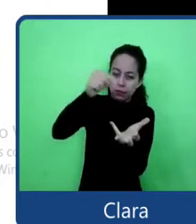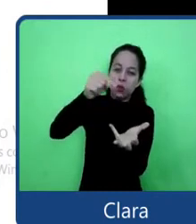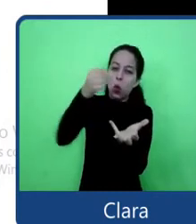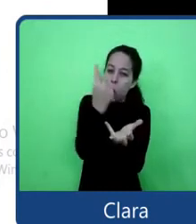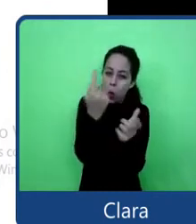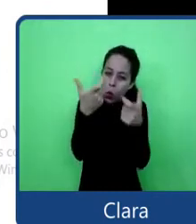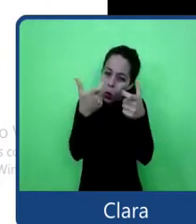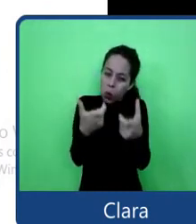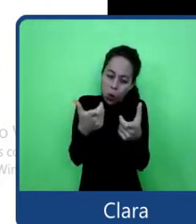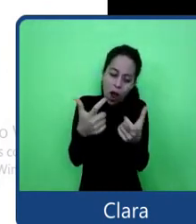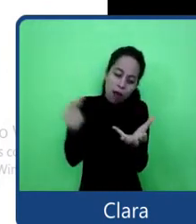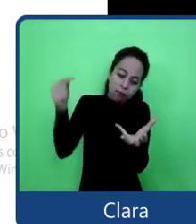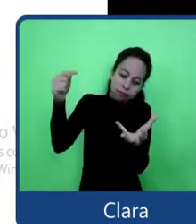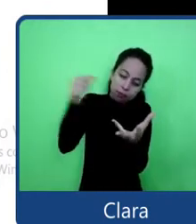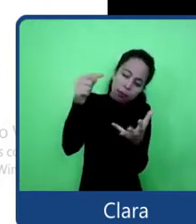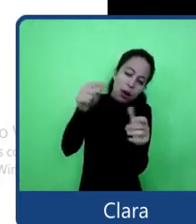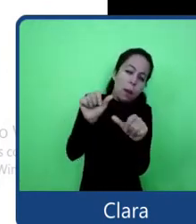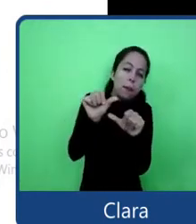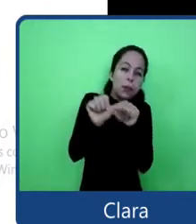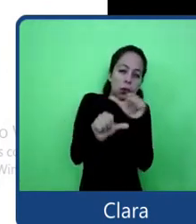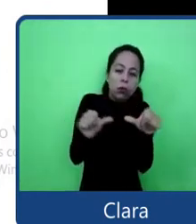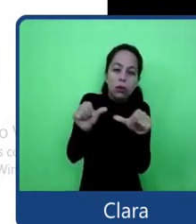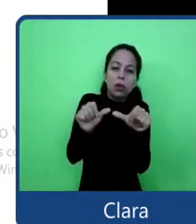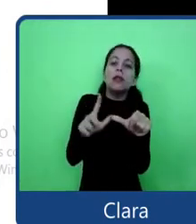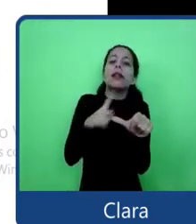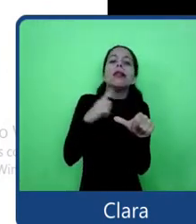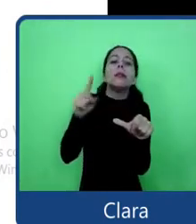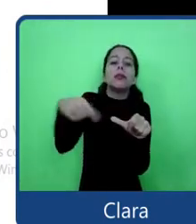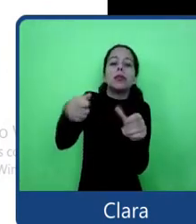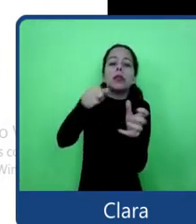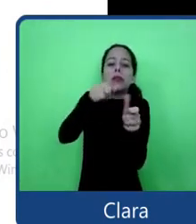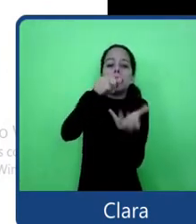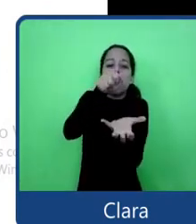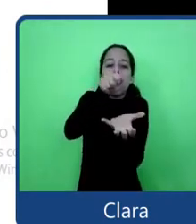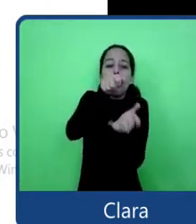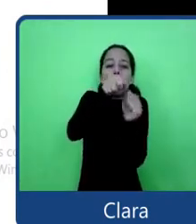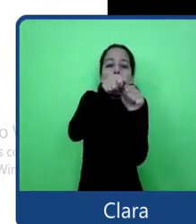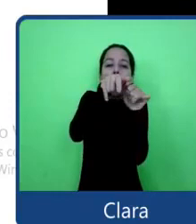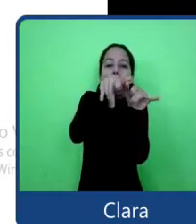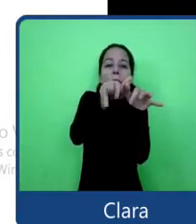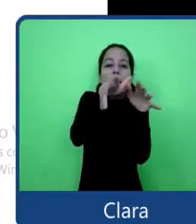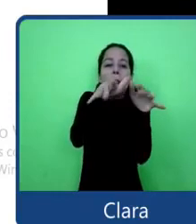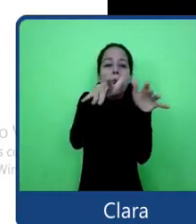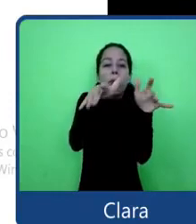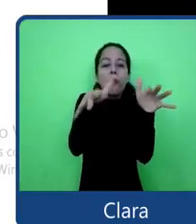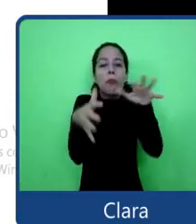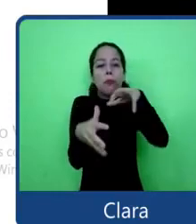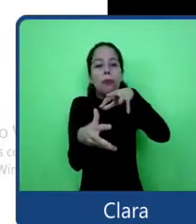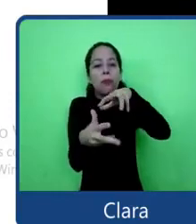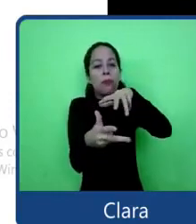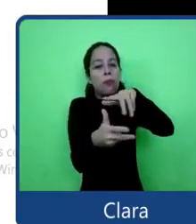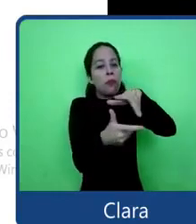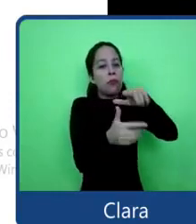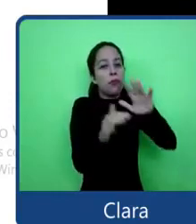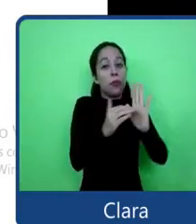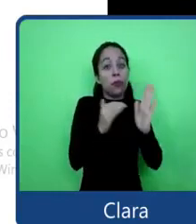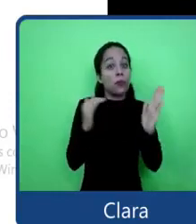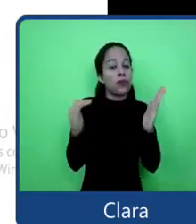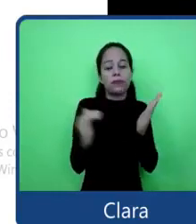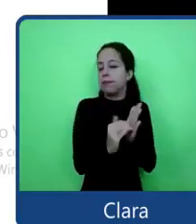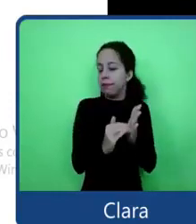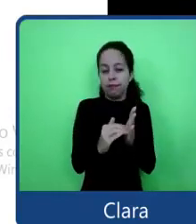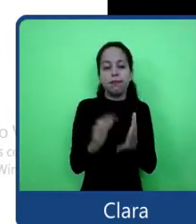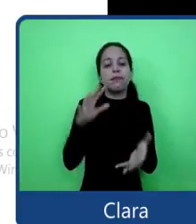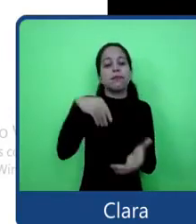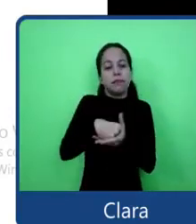acaba se espalhando e trazendo consequências para o sistema como um todo, né? Então a gente tem loops de retroalimentação. Então